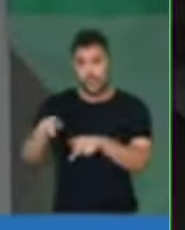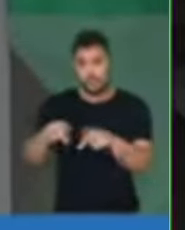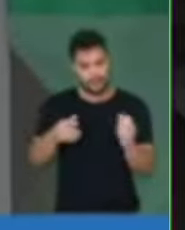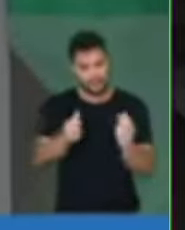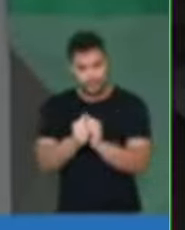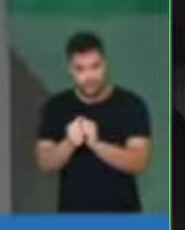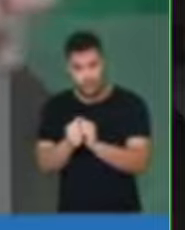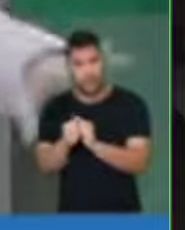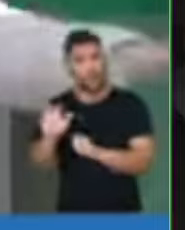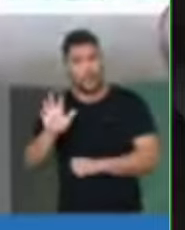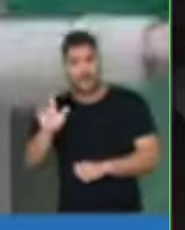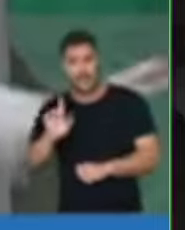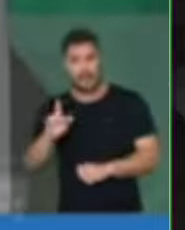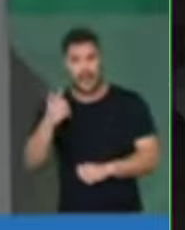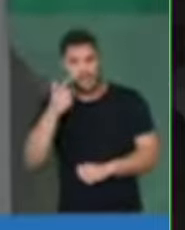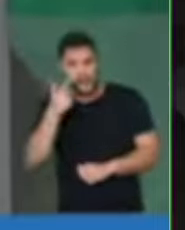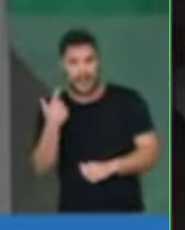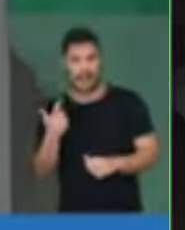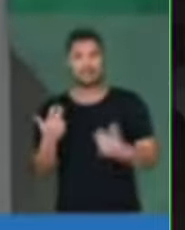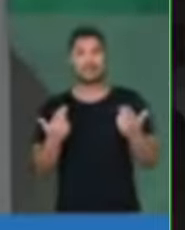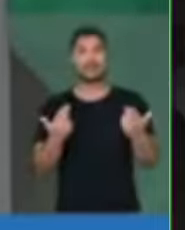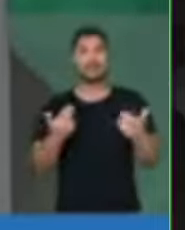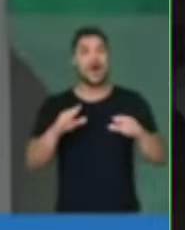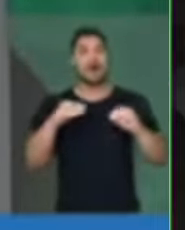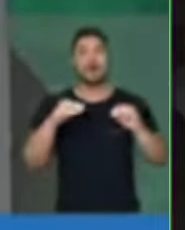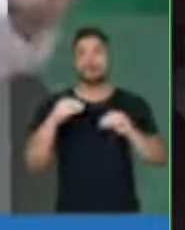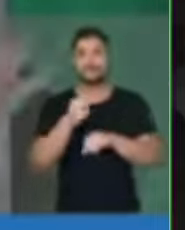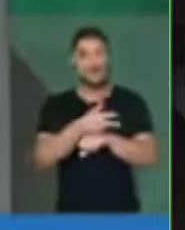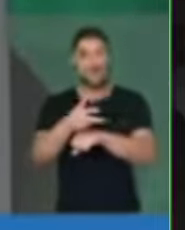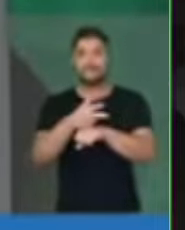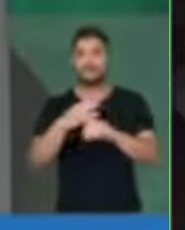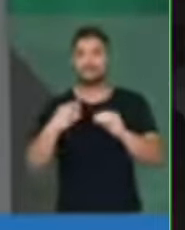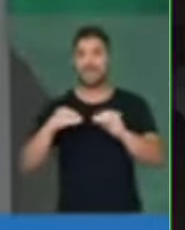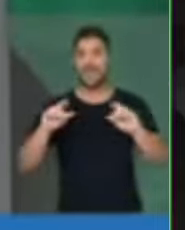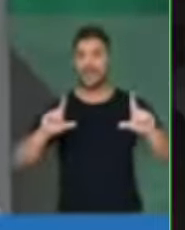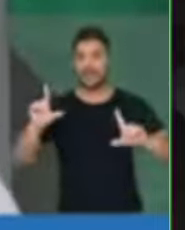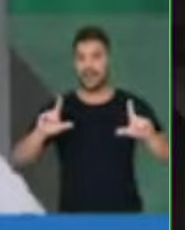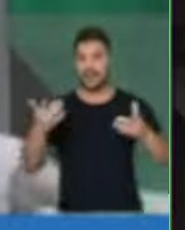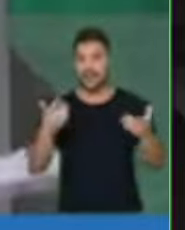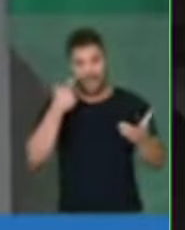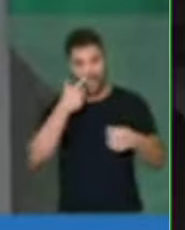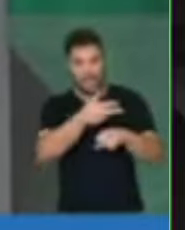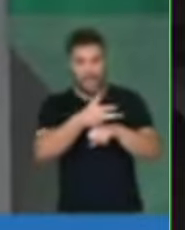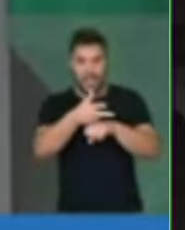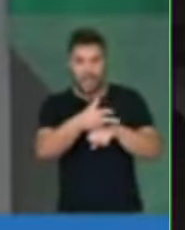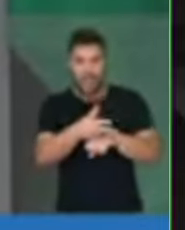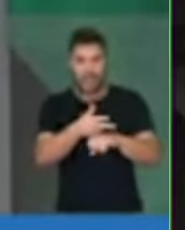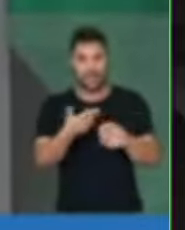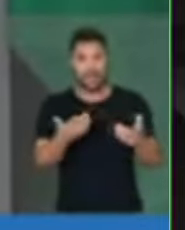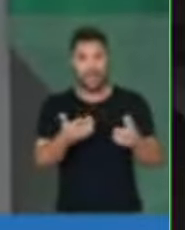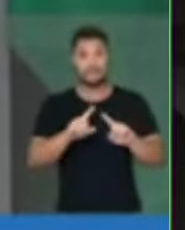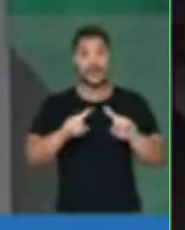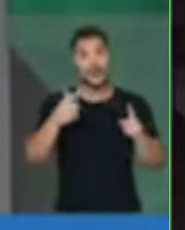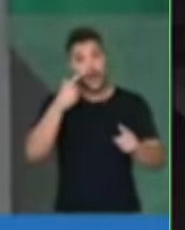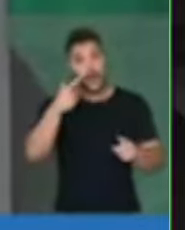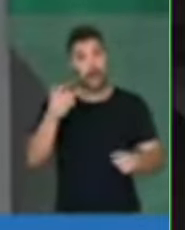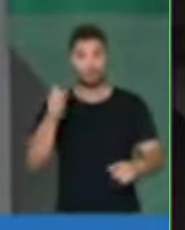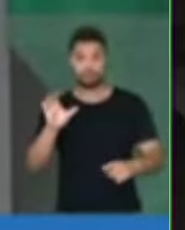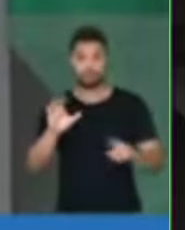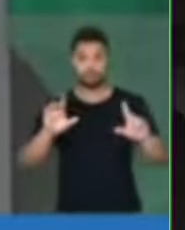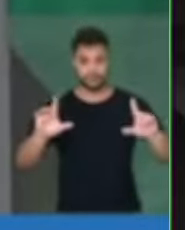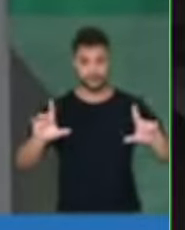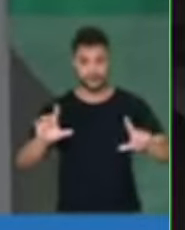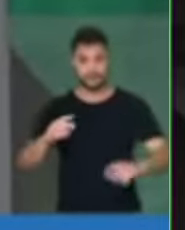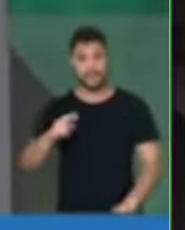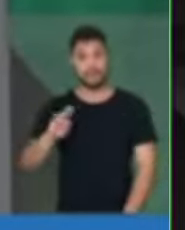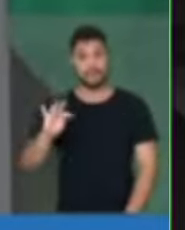gente só vê como se fosse novela do Projac ali, programando, botando para lá, botando para cá. Vamos trazer outro print aqui, porque o print